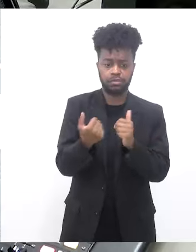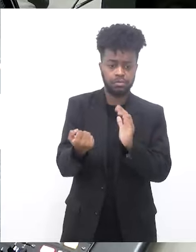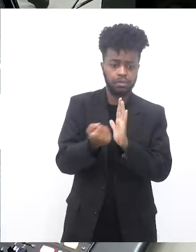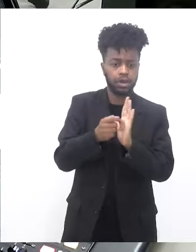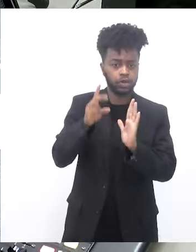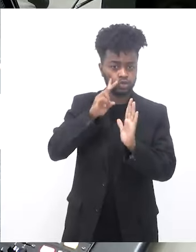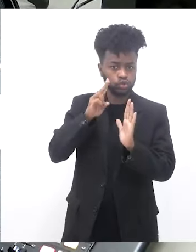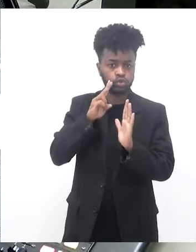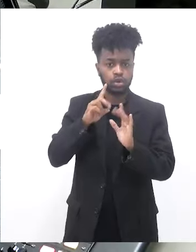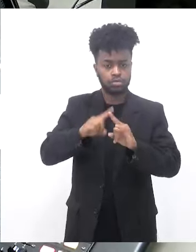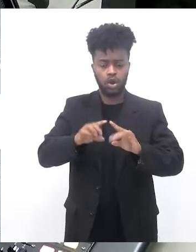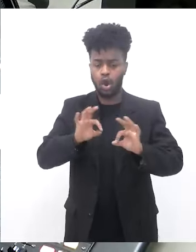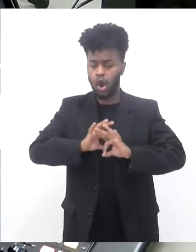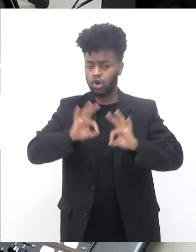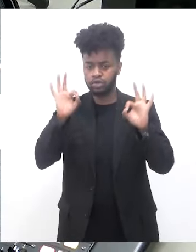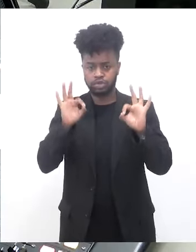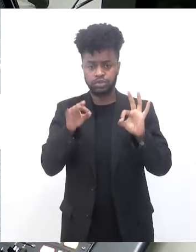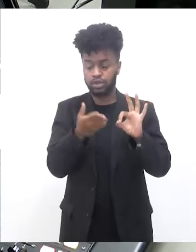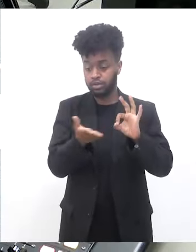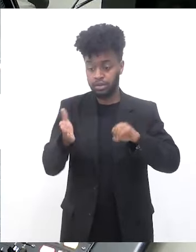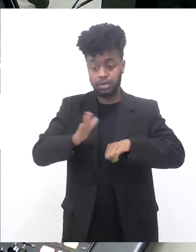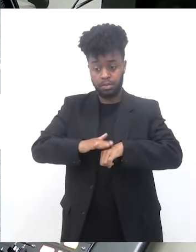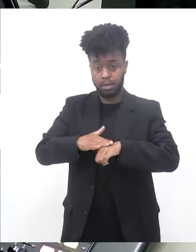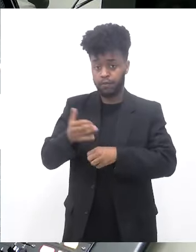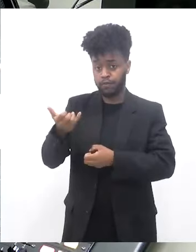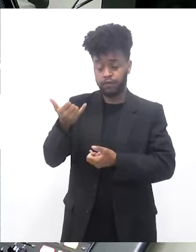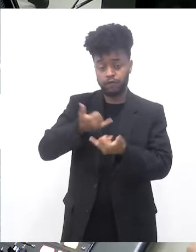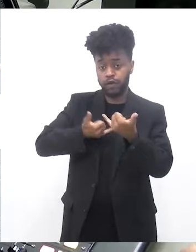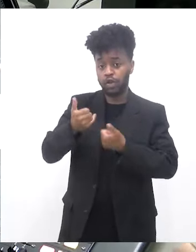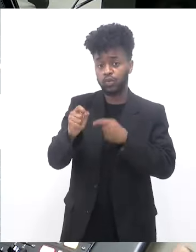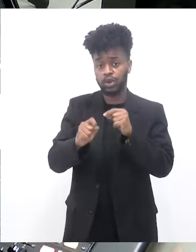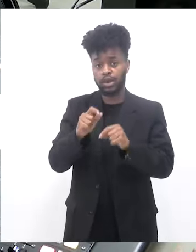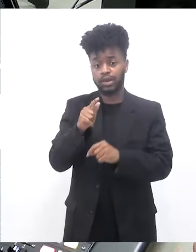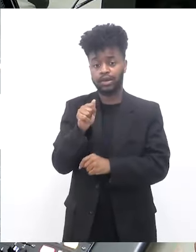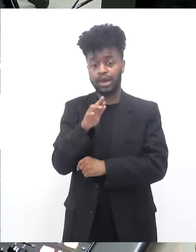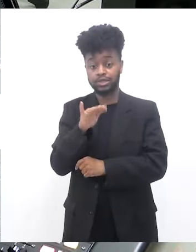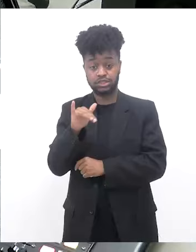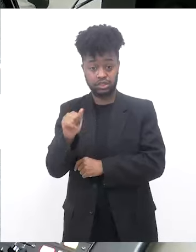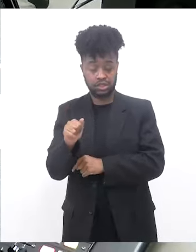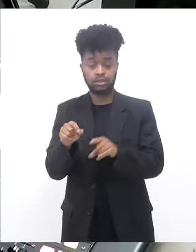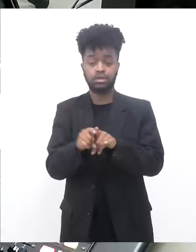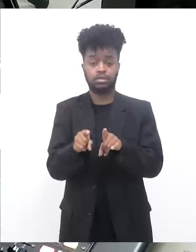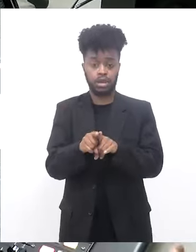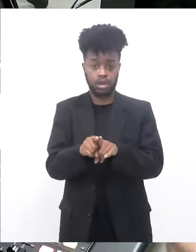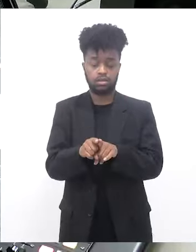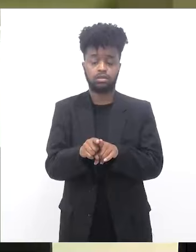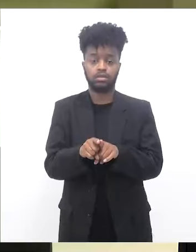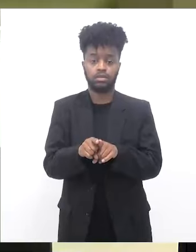históricos, tradicionais, são craques. Eles mesmos nos falam. Garcia Júnior.